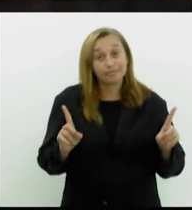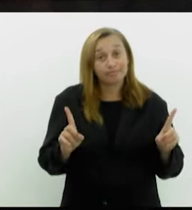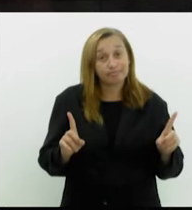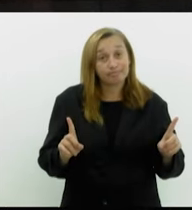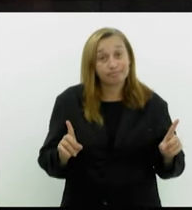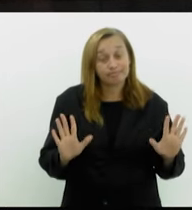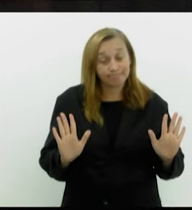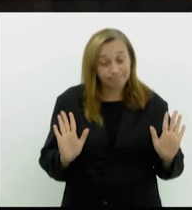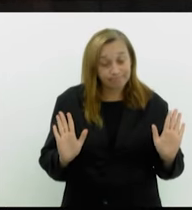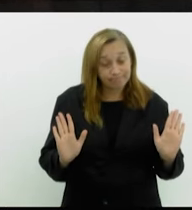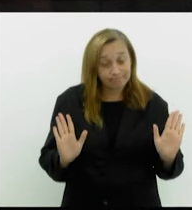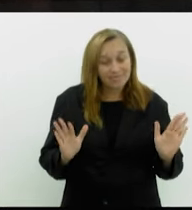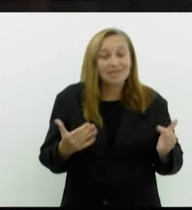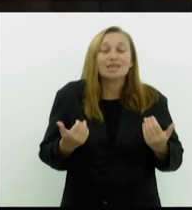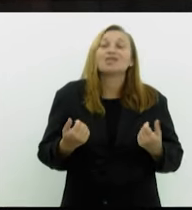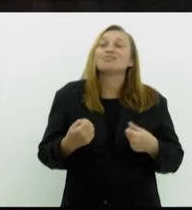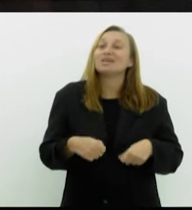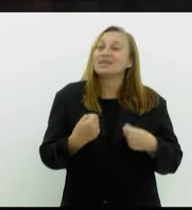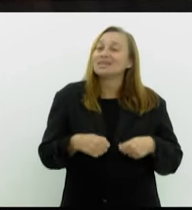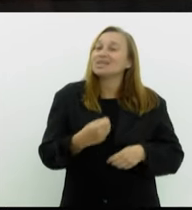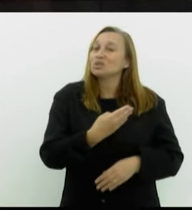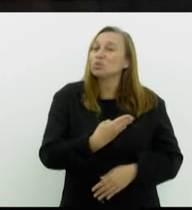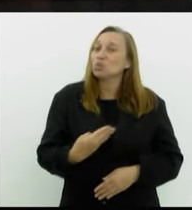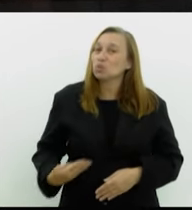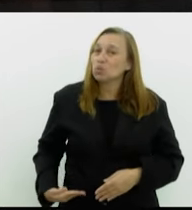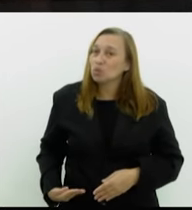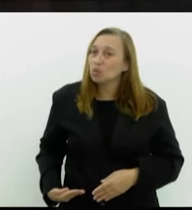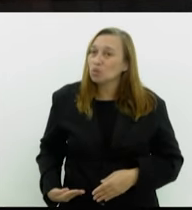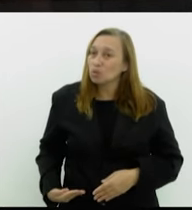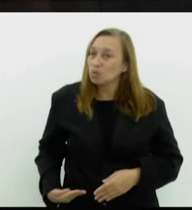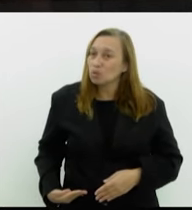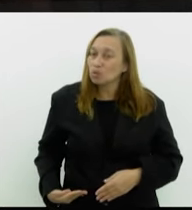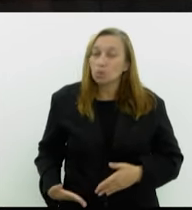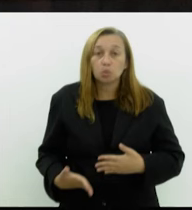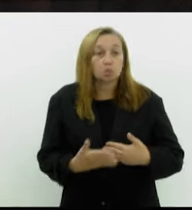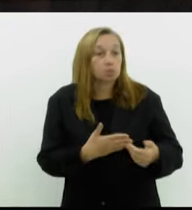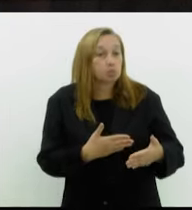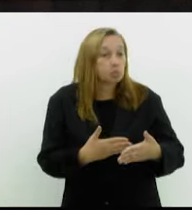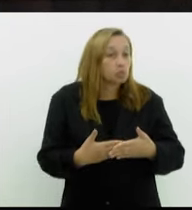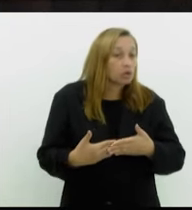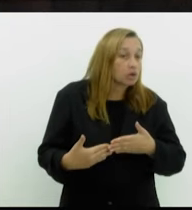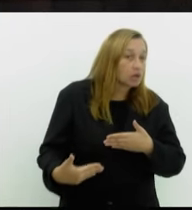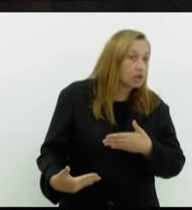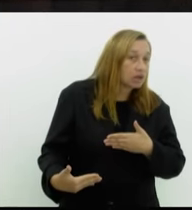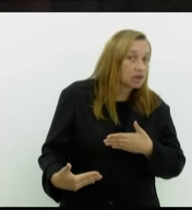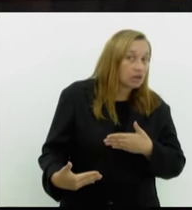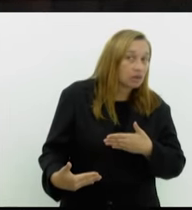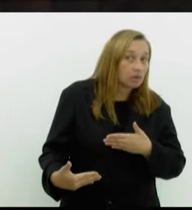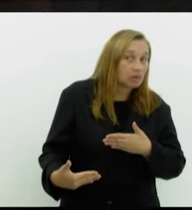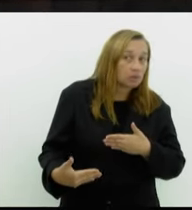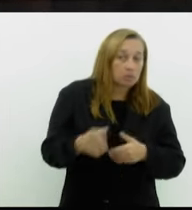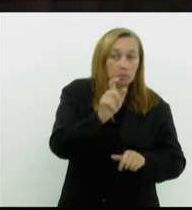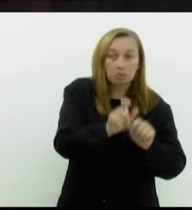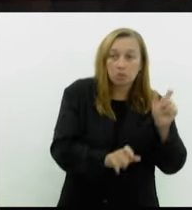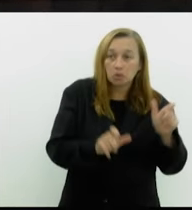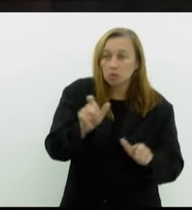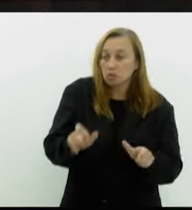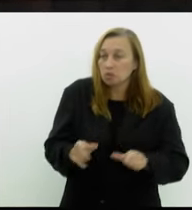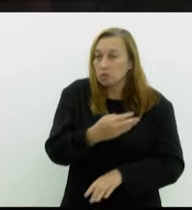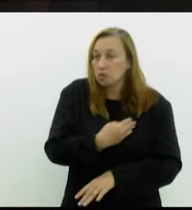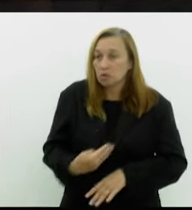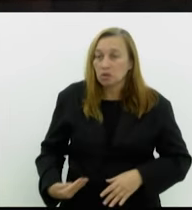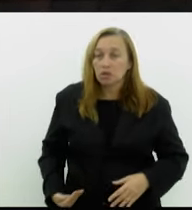precisa o governador, seja ele qual for, ter capacidade